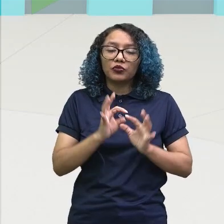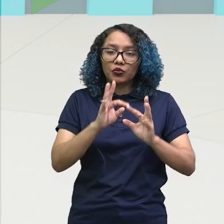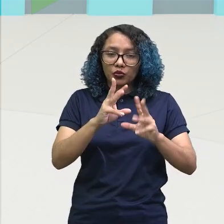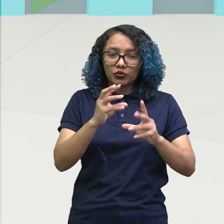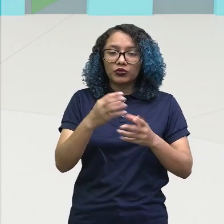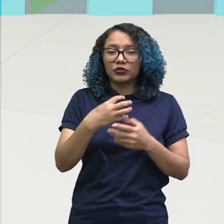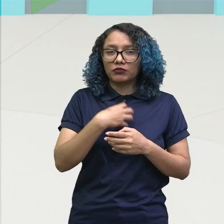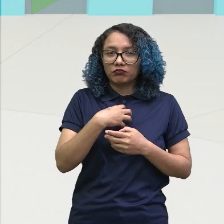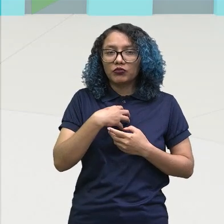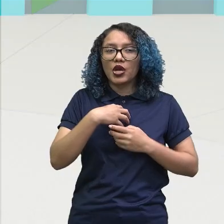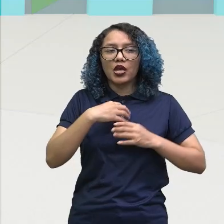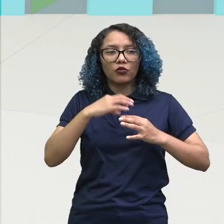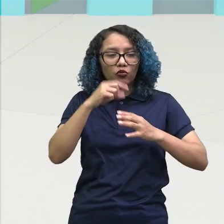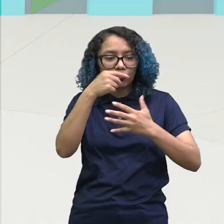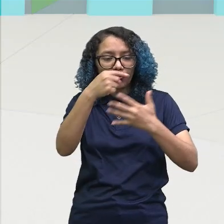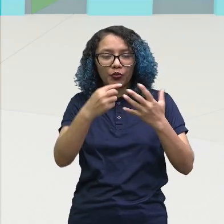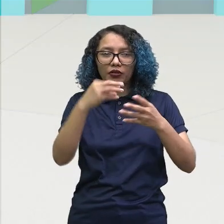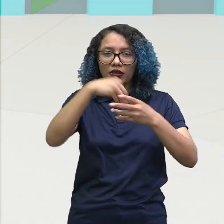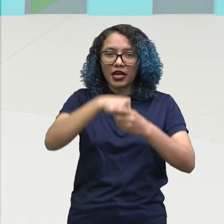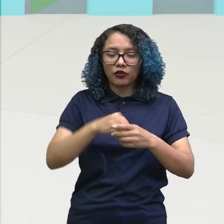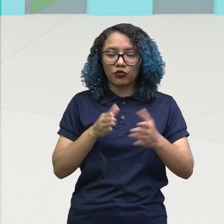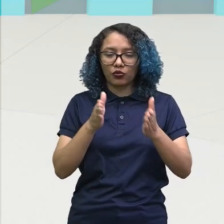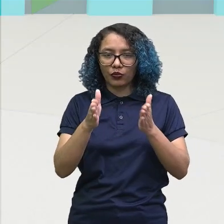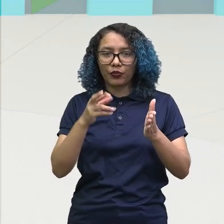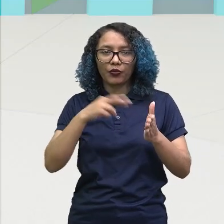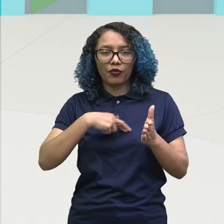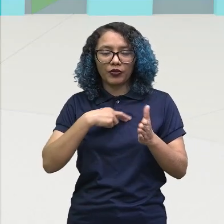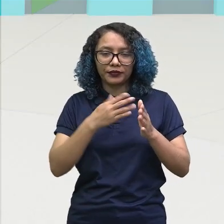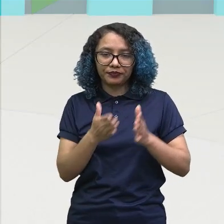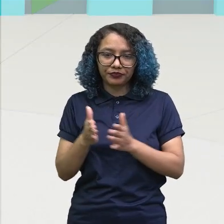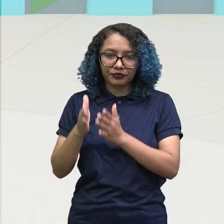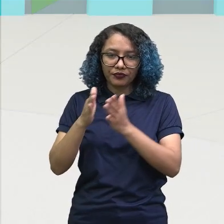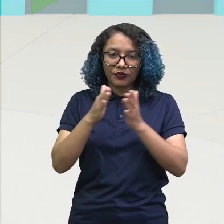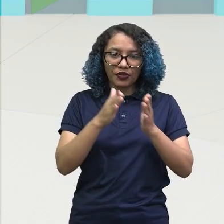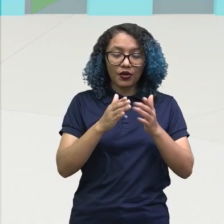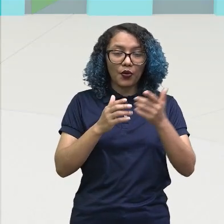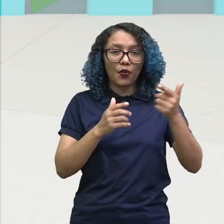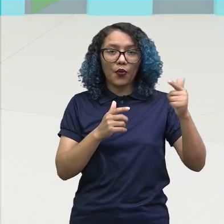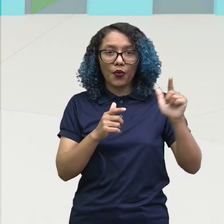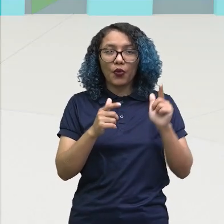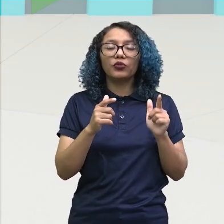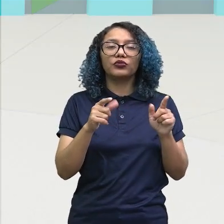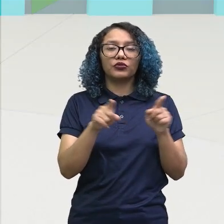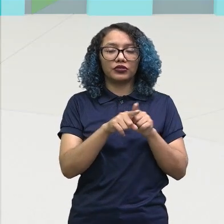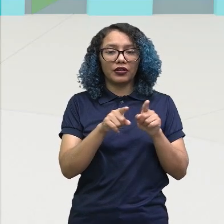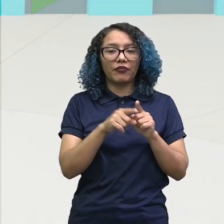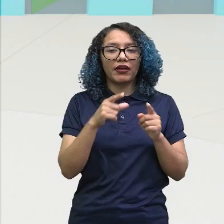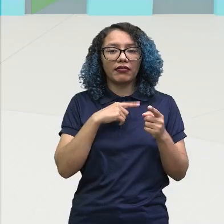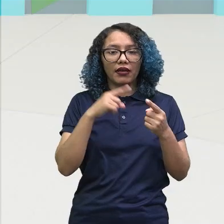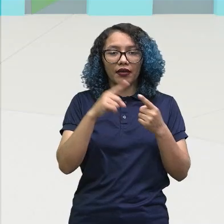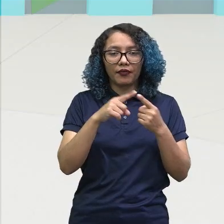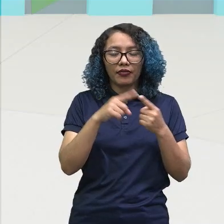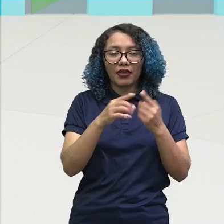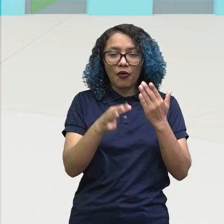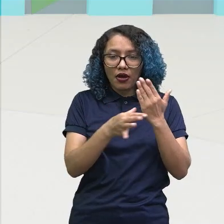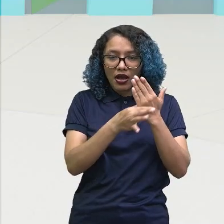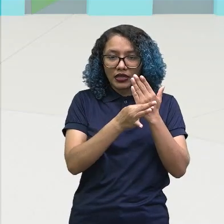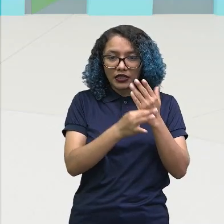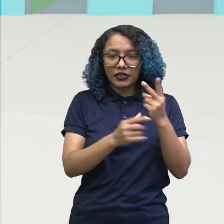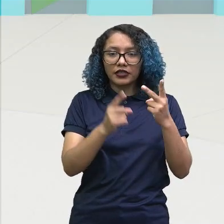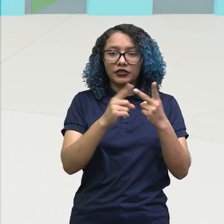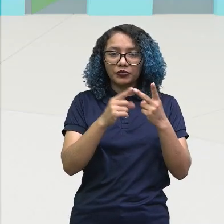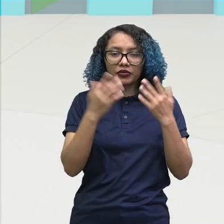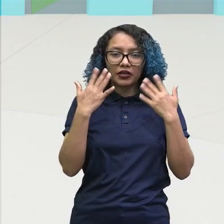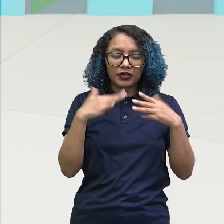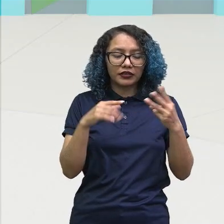no romantismo, tá bom? Depois nós vamos ter outras escolas literárias, que são realismo, naturalismo